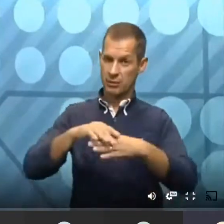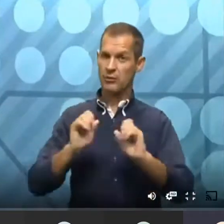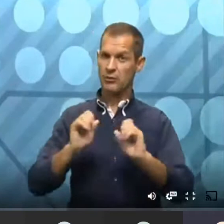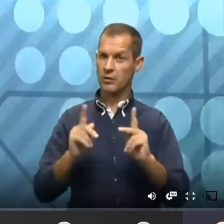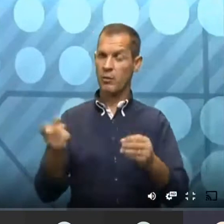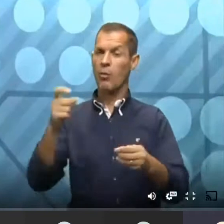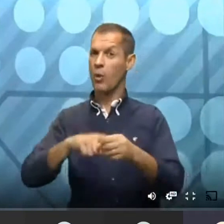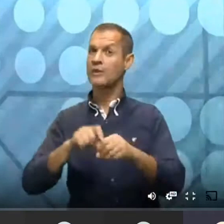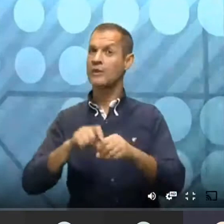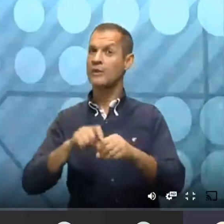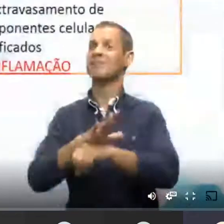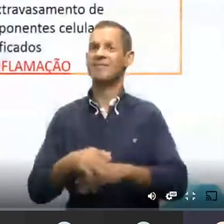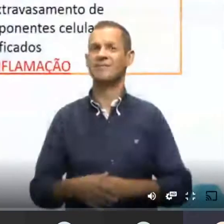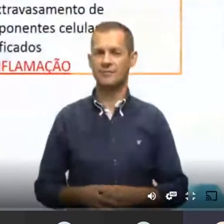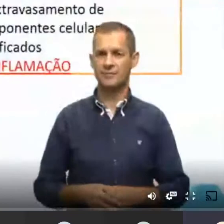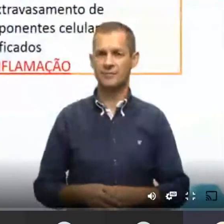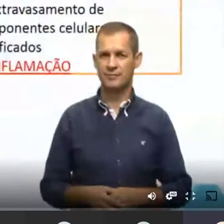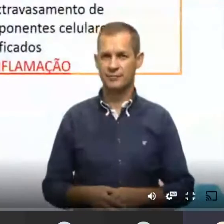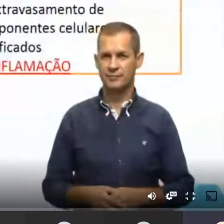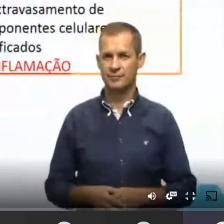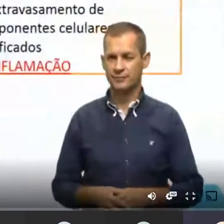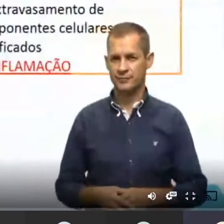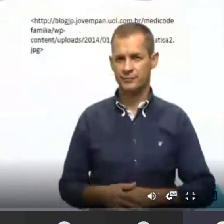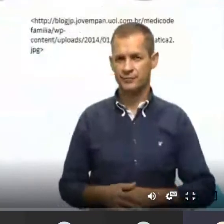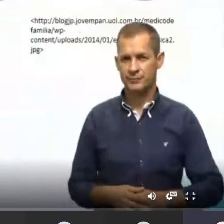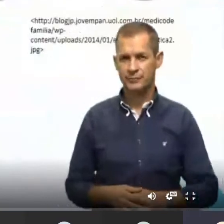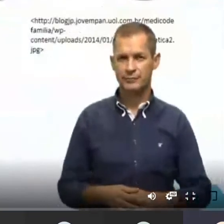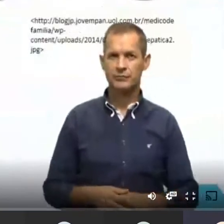certo? Vamos dar continuidade?